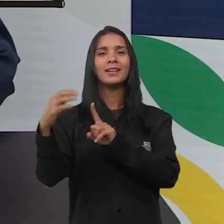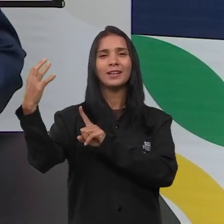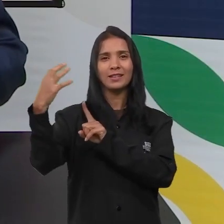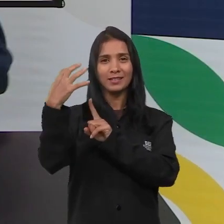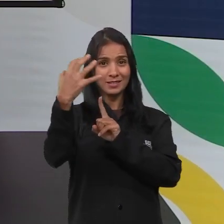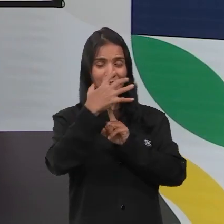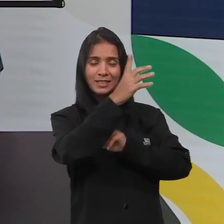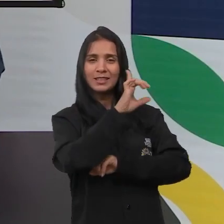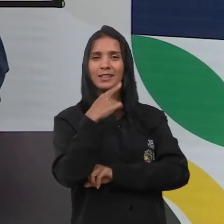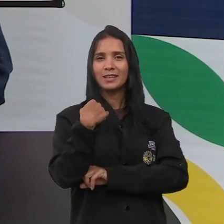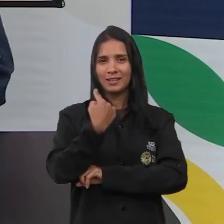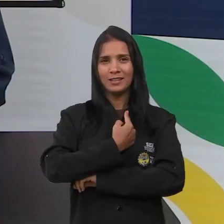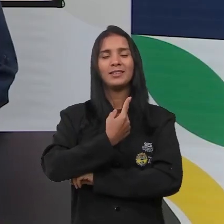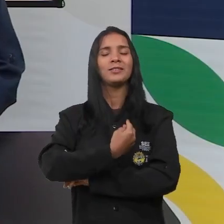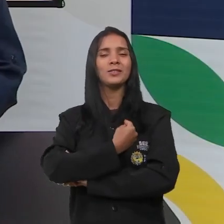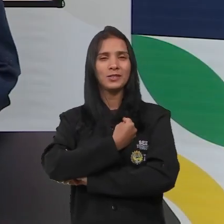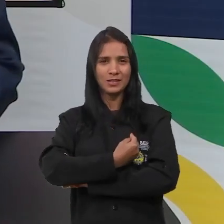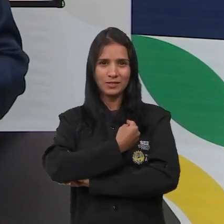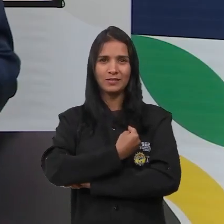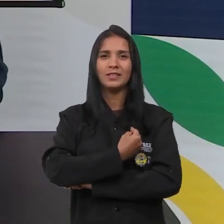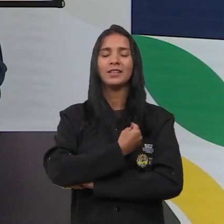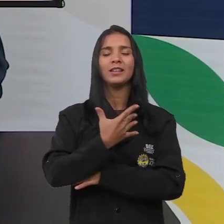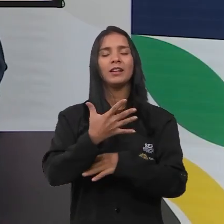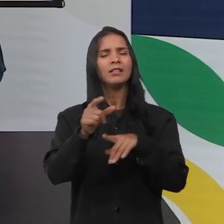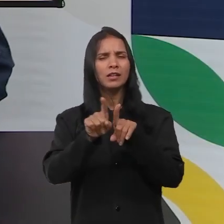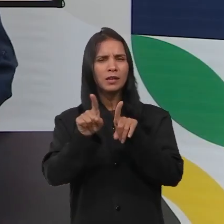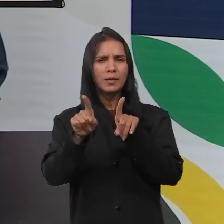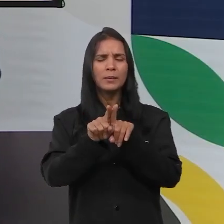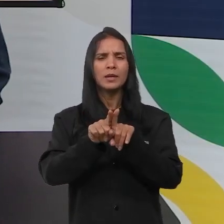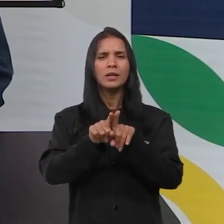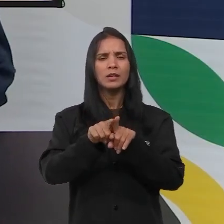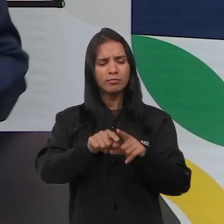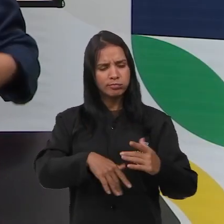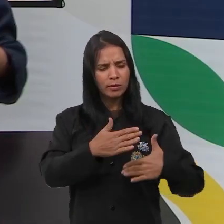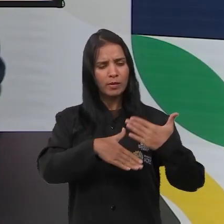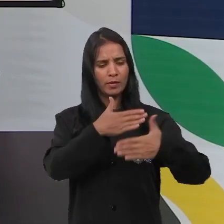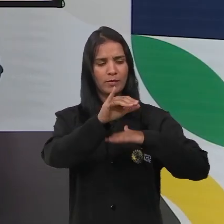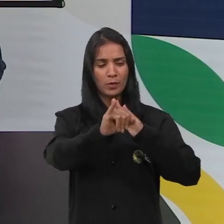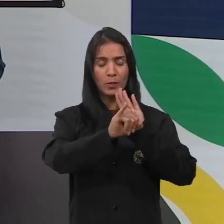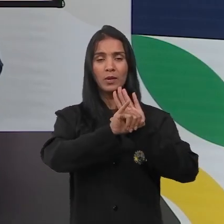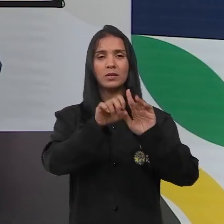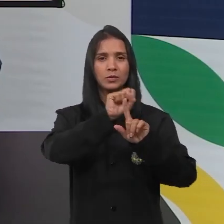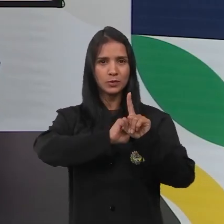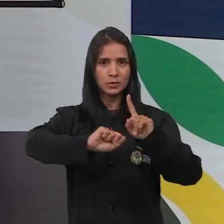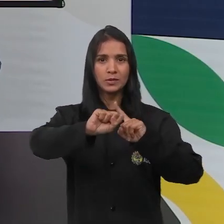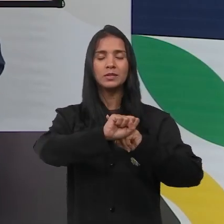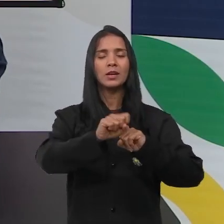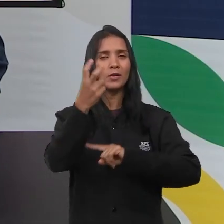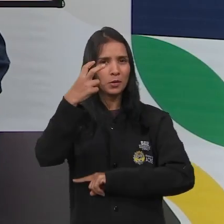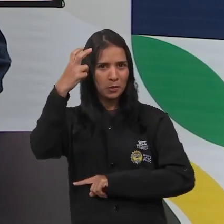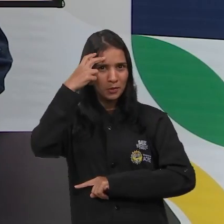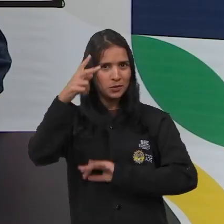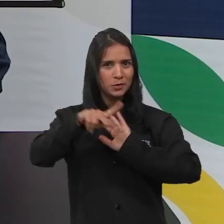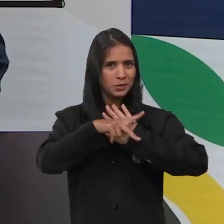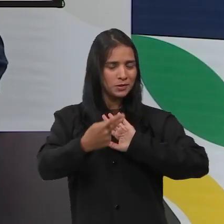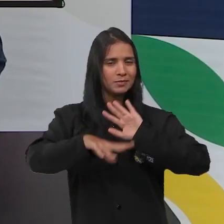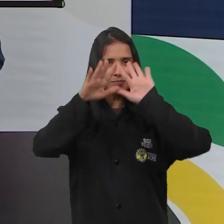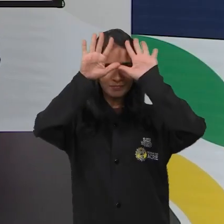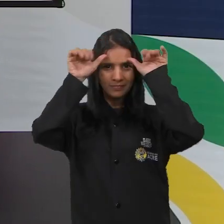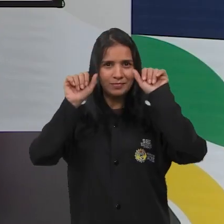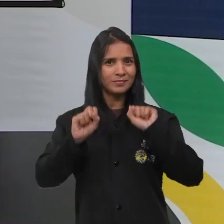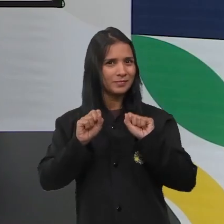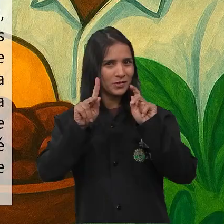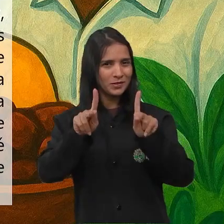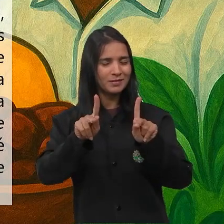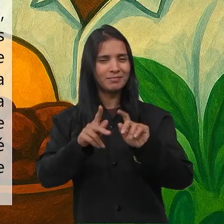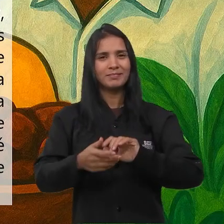dizendo, influenciou diretamente a construção da nossa sociedade, da nossa cultura aqui no Acre, ok?